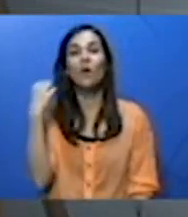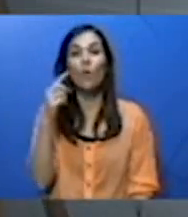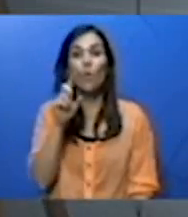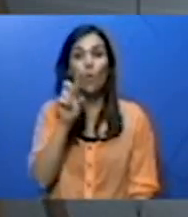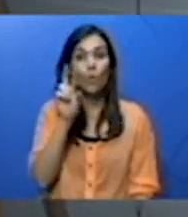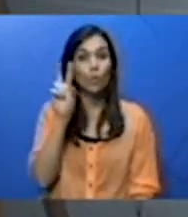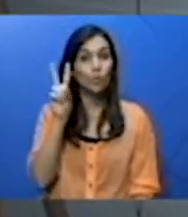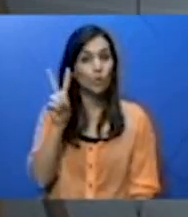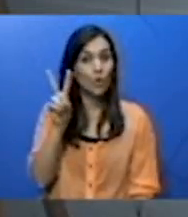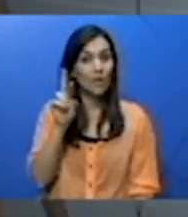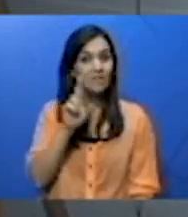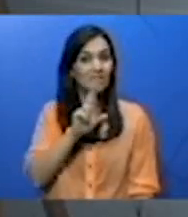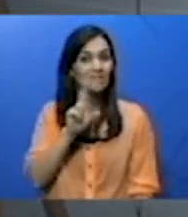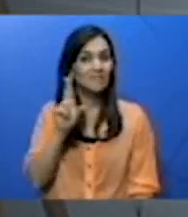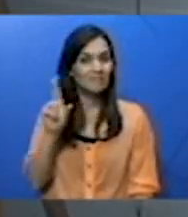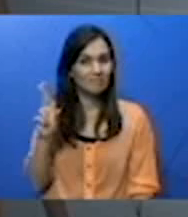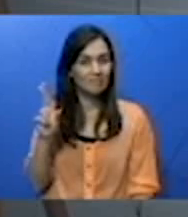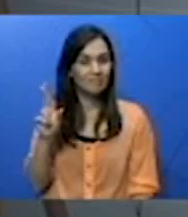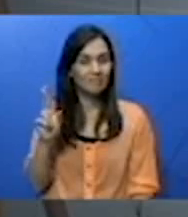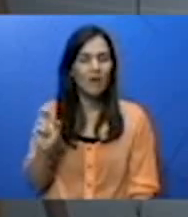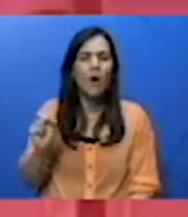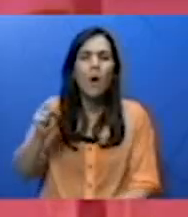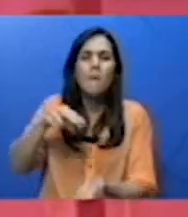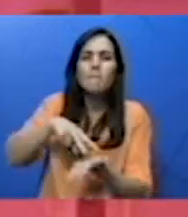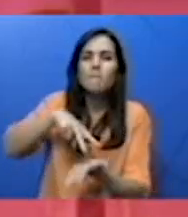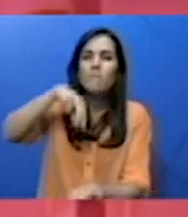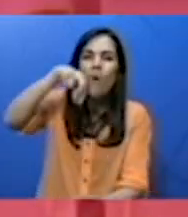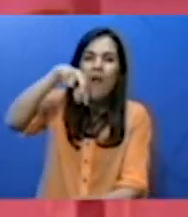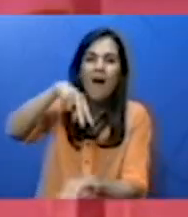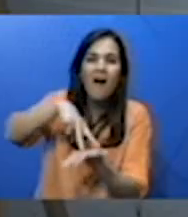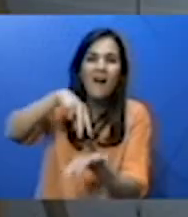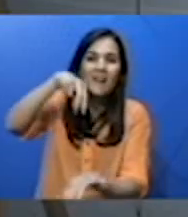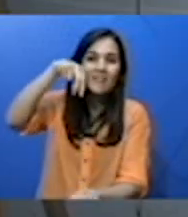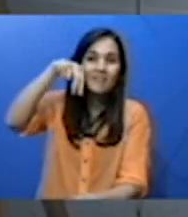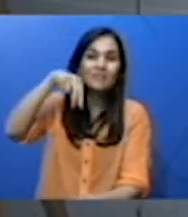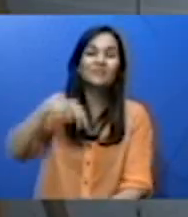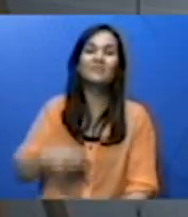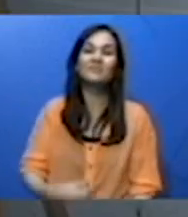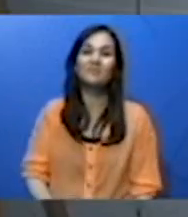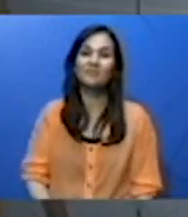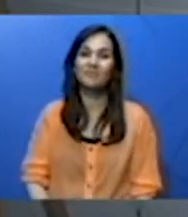Correr. Pular. Vírgula, pular.